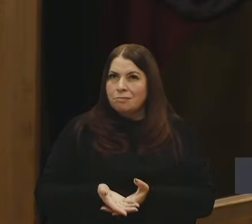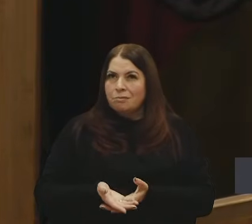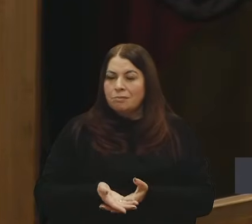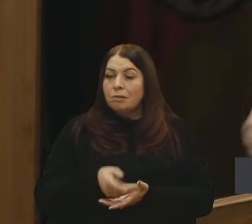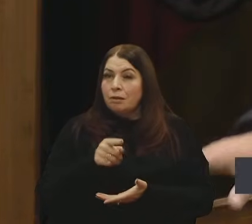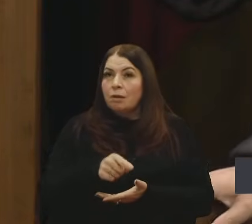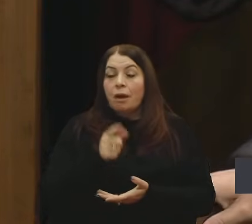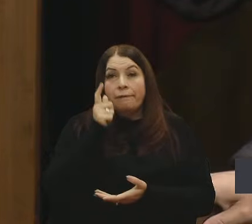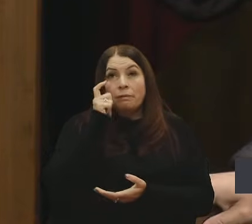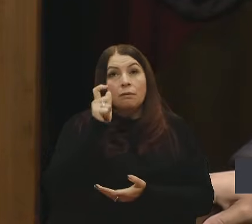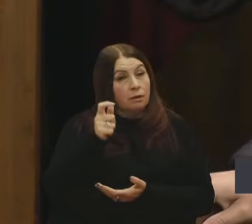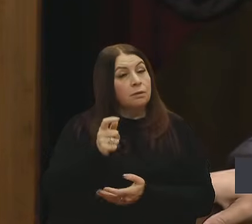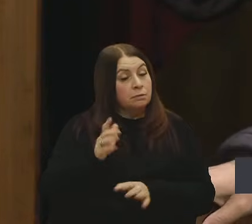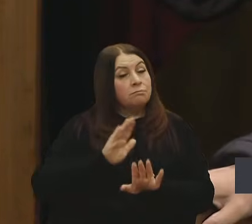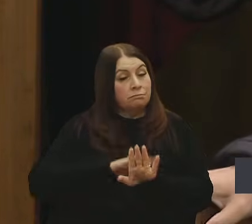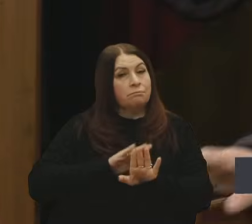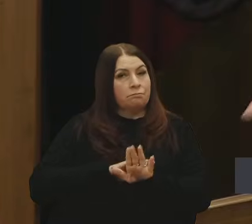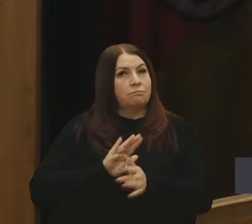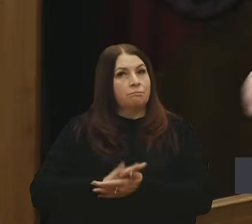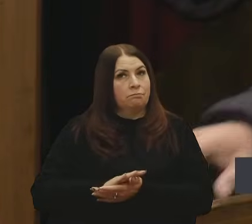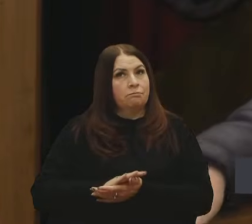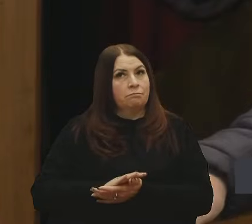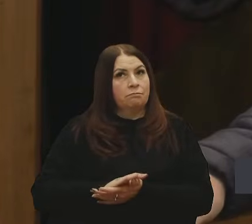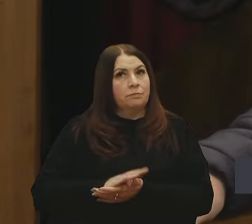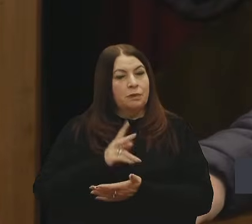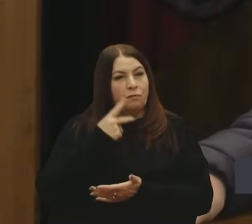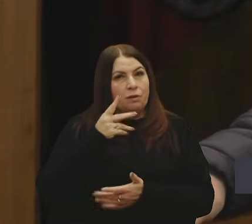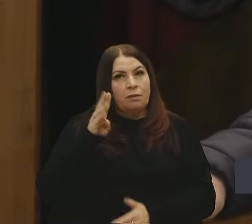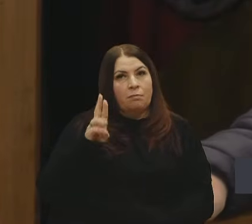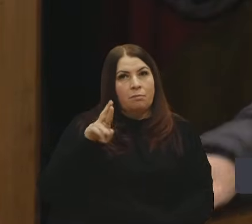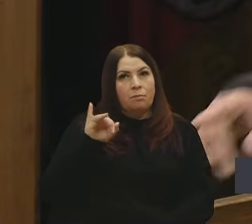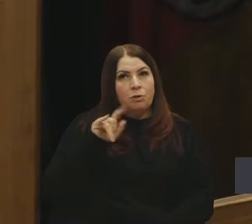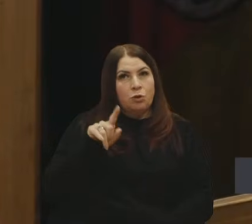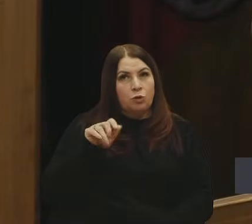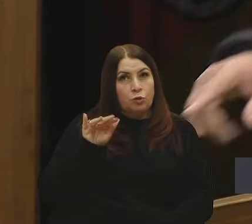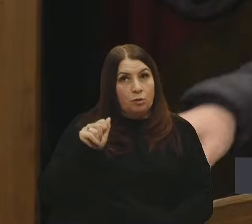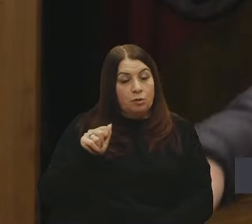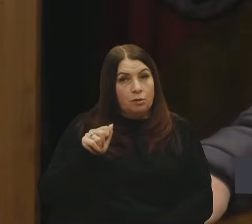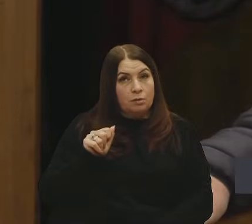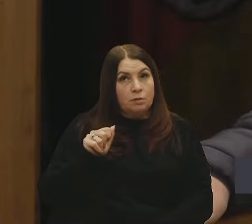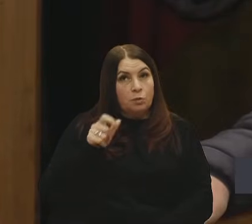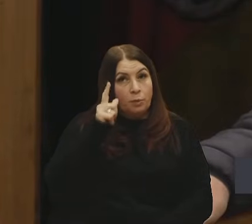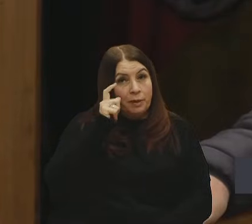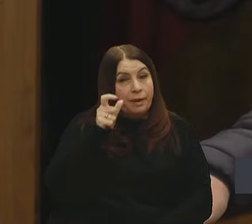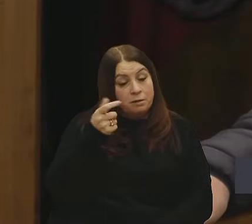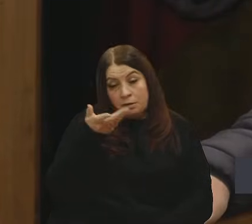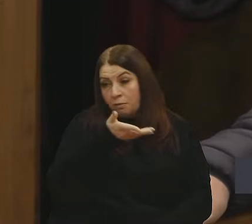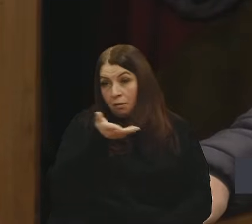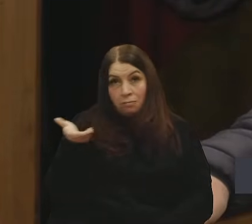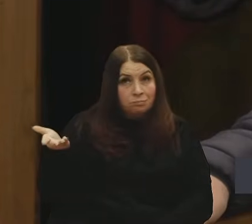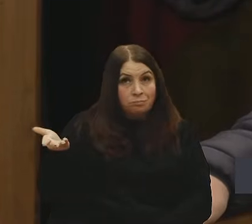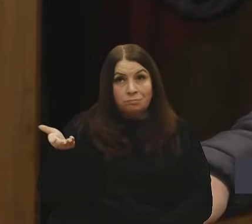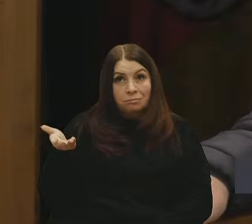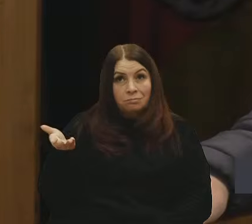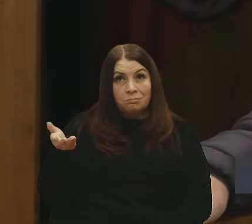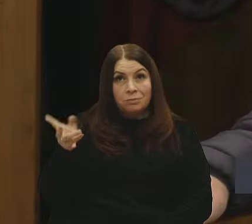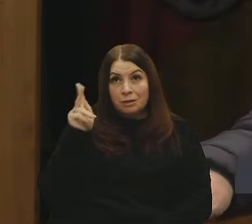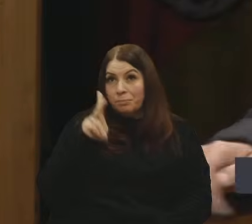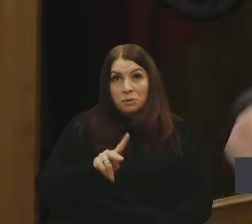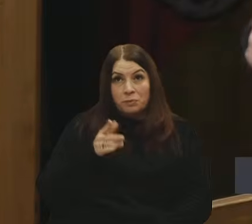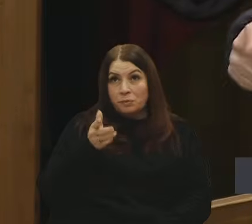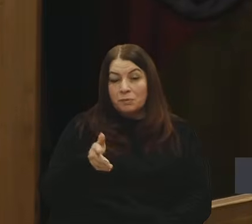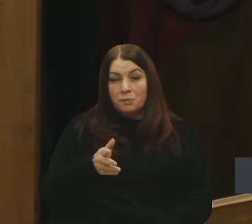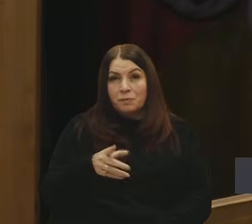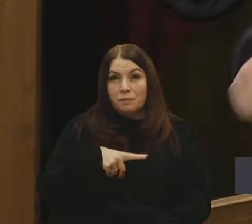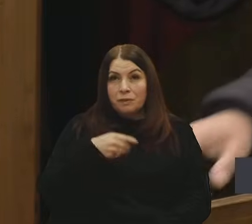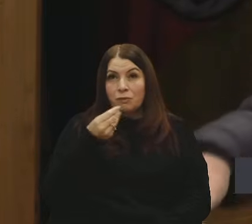a interesses. Já dizia Brizola. E os interesses estão aí. Esses caras vão